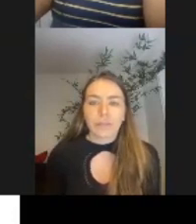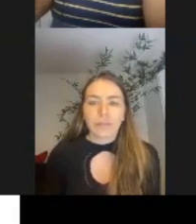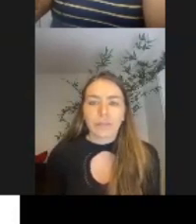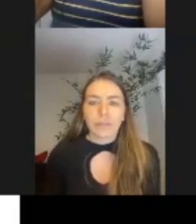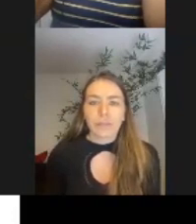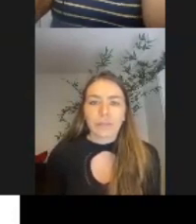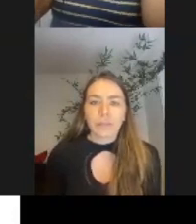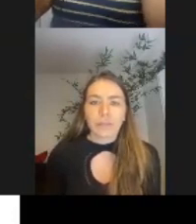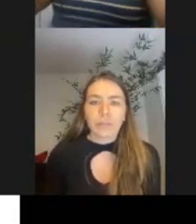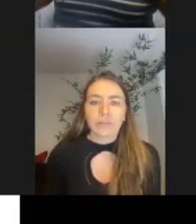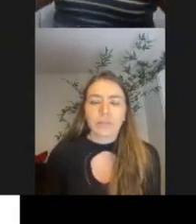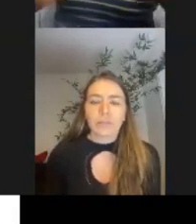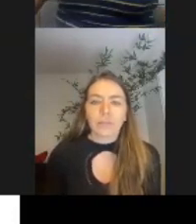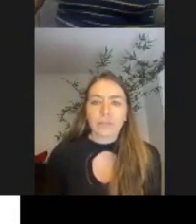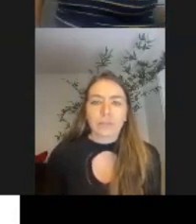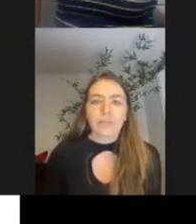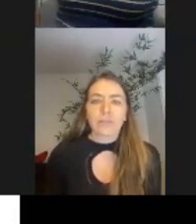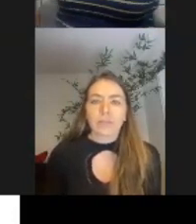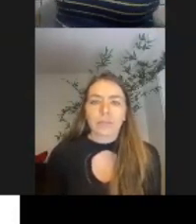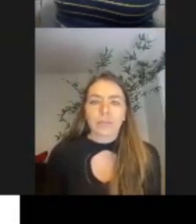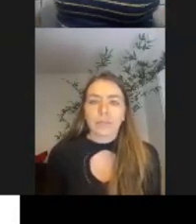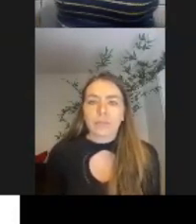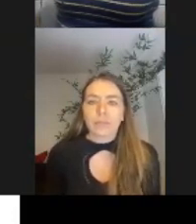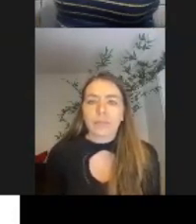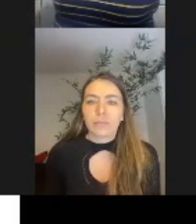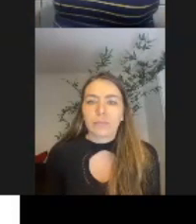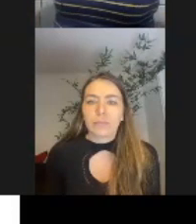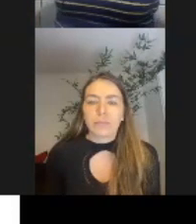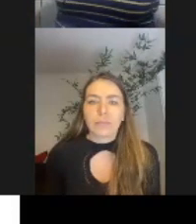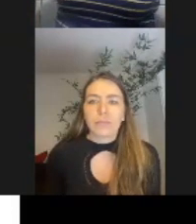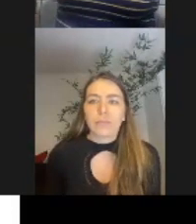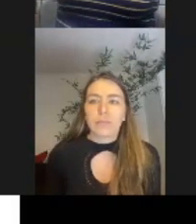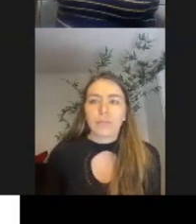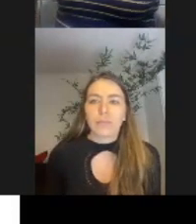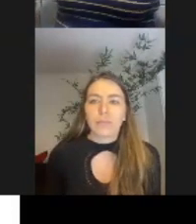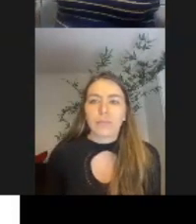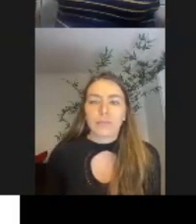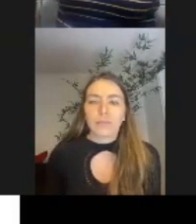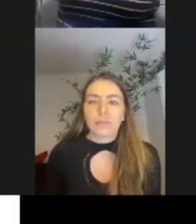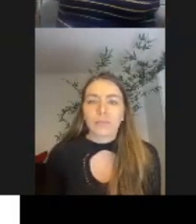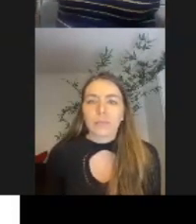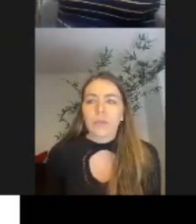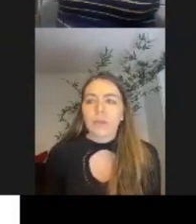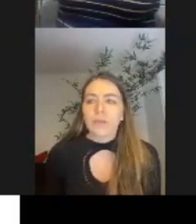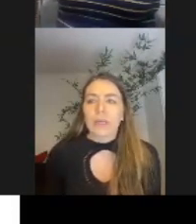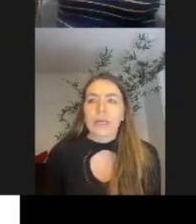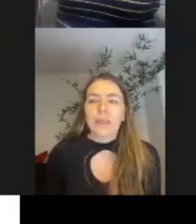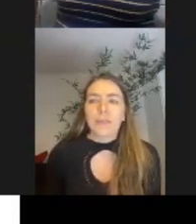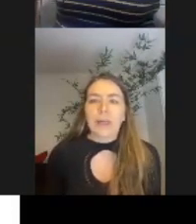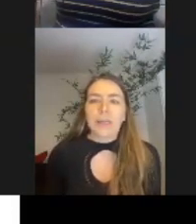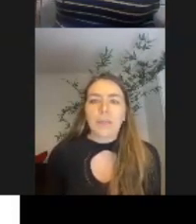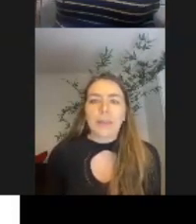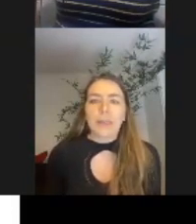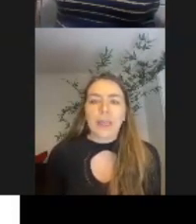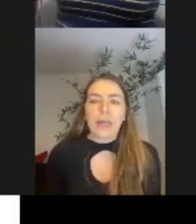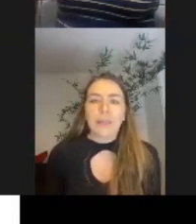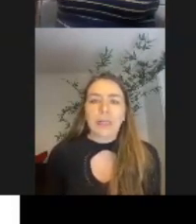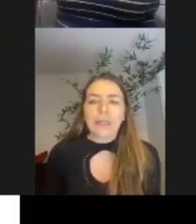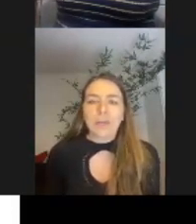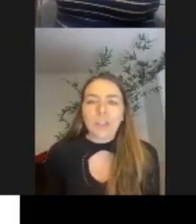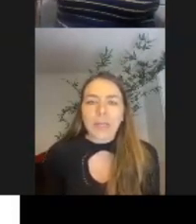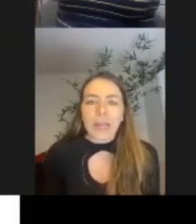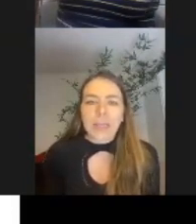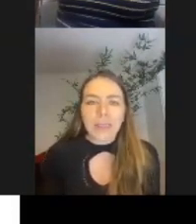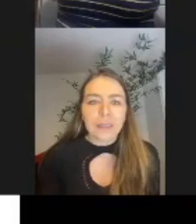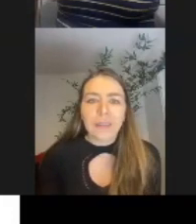coisa no chat aqui, a gente, antes de abrir para as perguntas aí, tá? Deixa eu fechar. Sim, esse material da